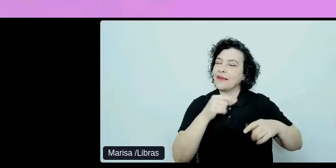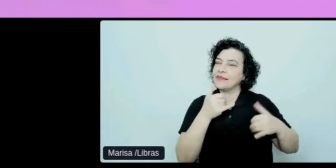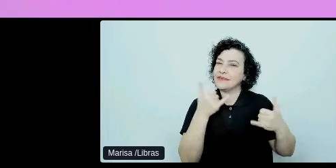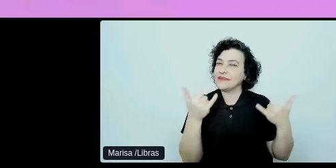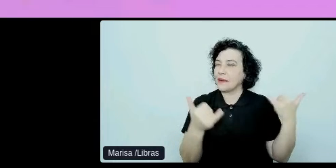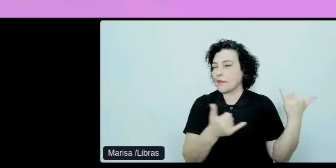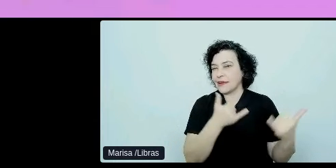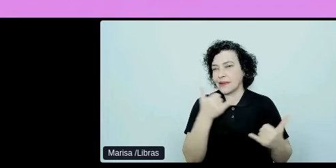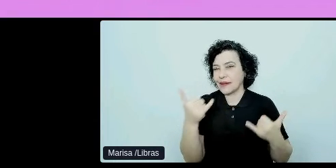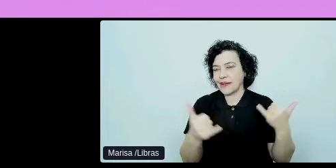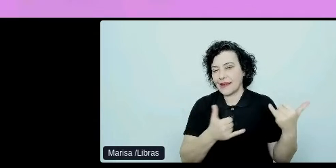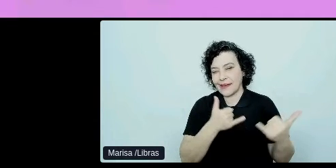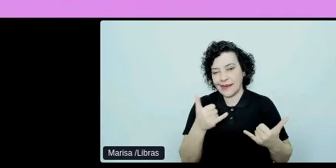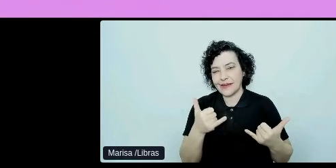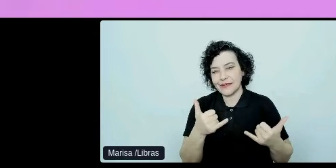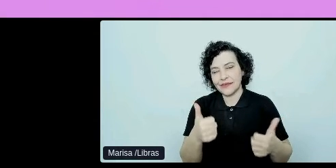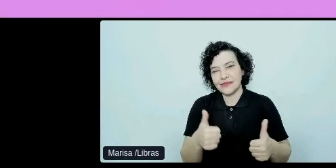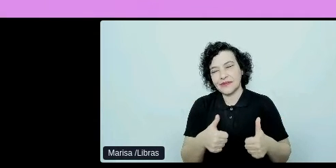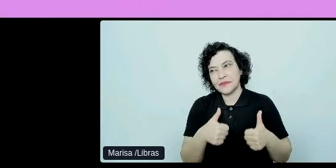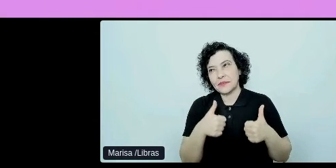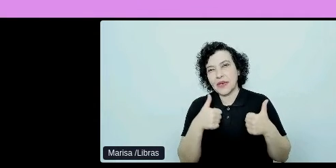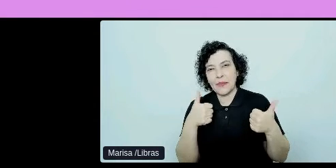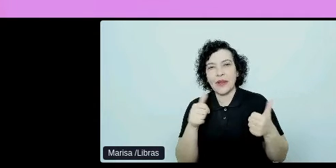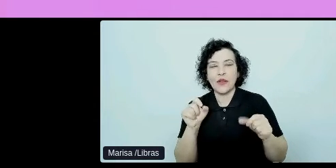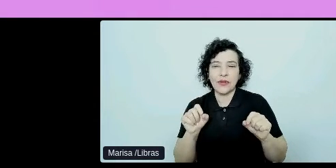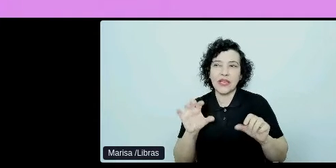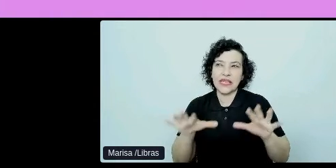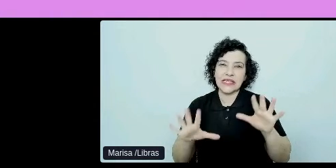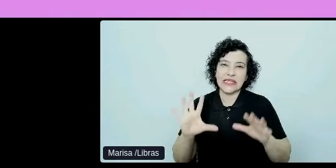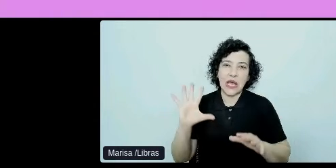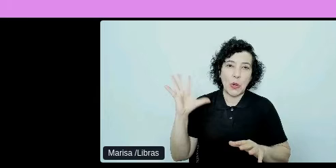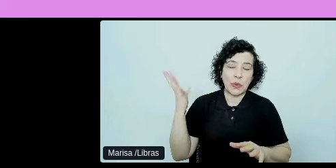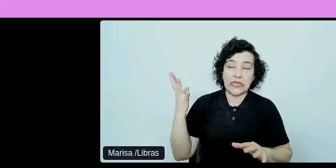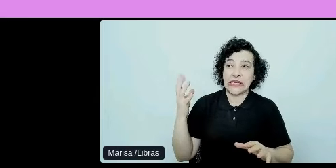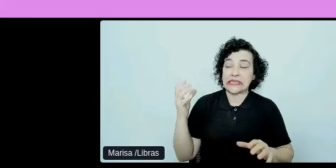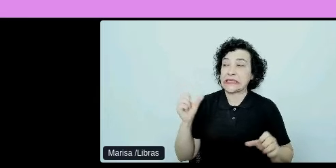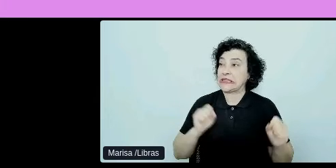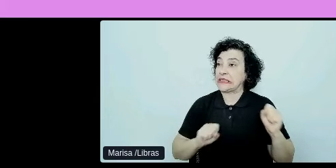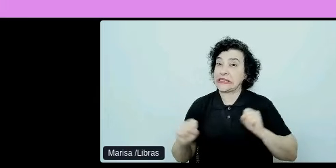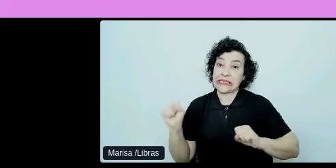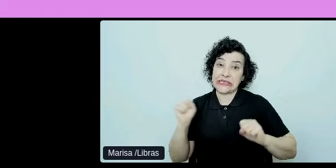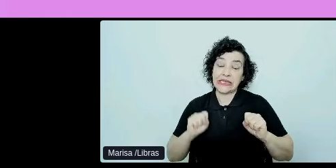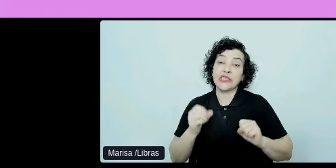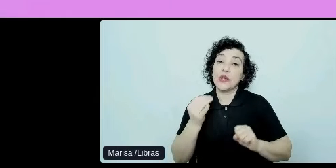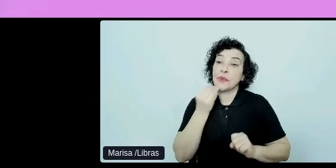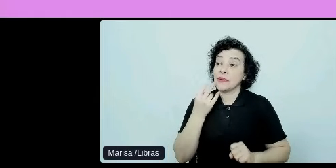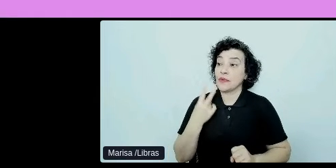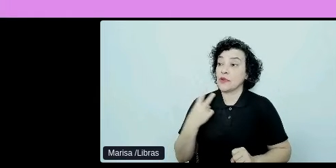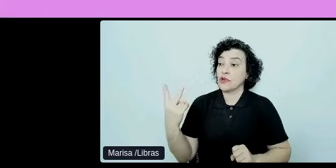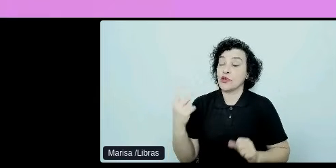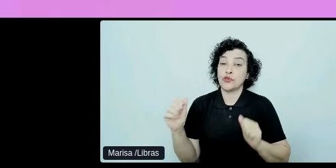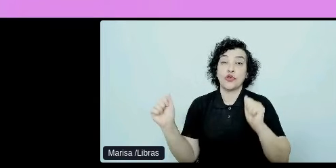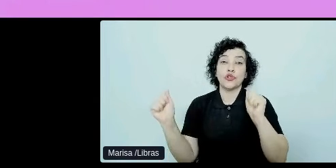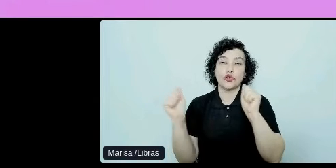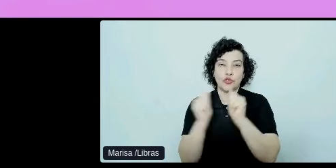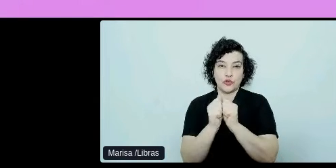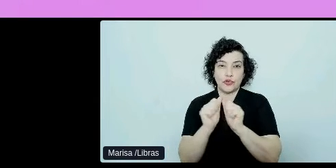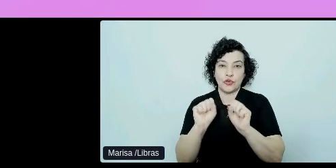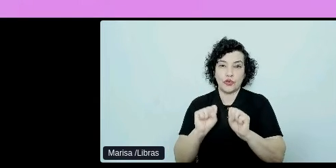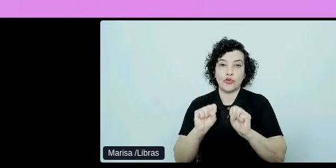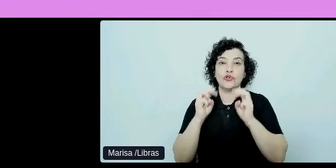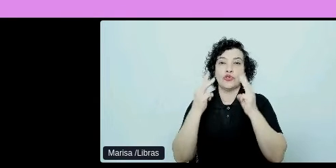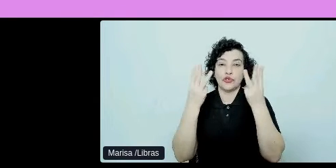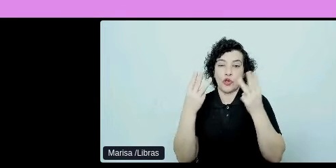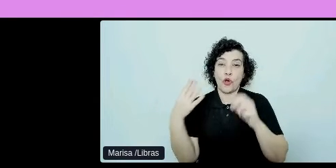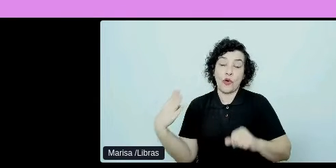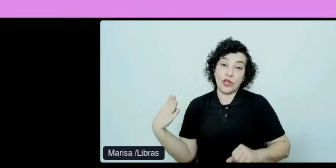para lidar um pouquinho melhor com algumas situações, com ansiedade. A gente foi num show, por exemplo, há um tempo atrás, e para